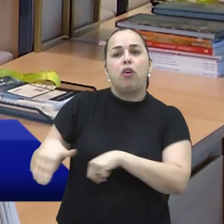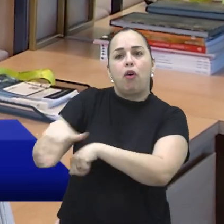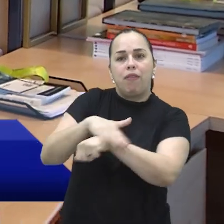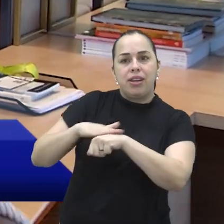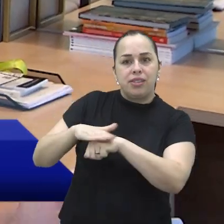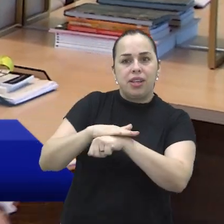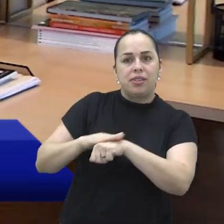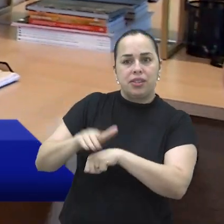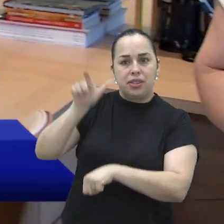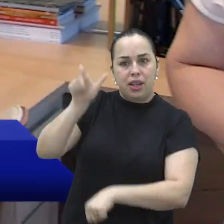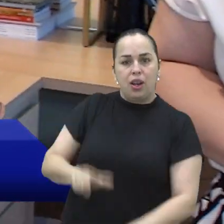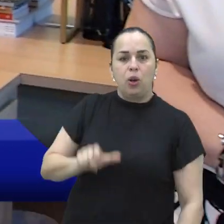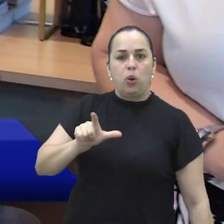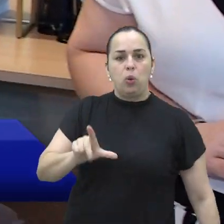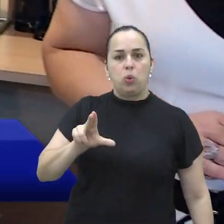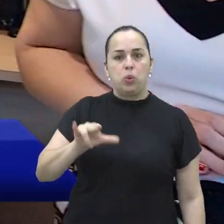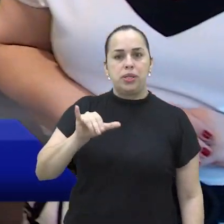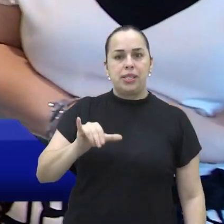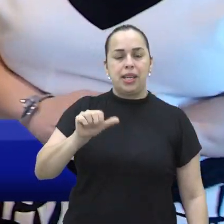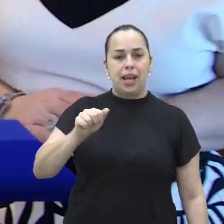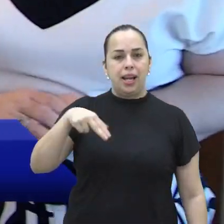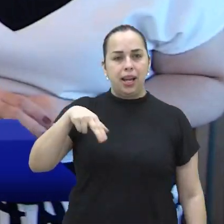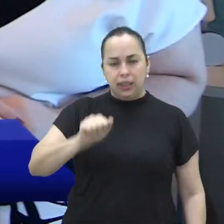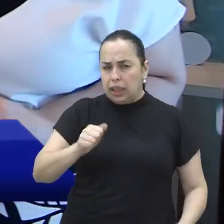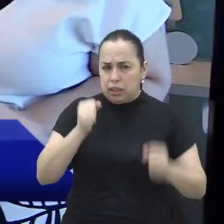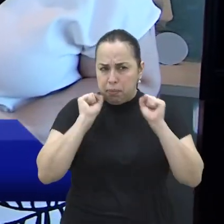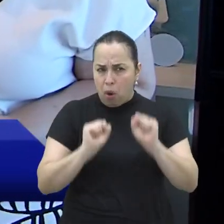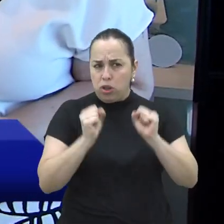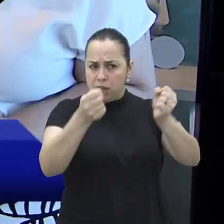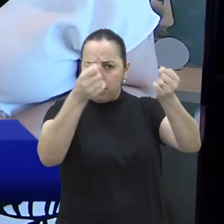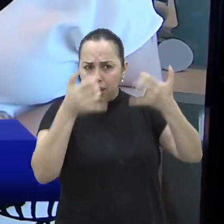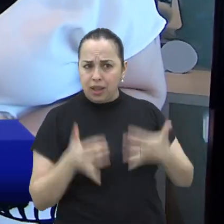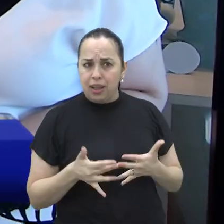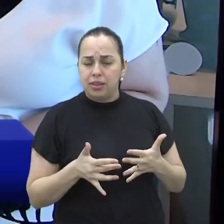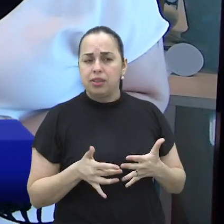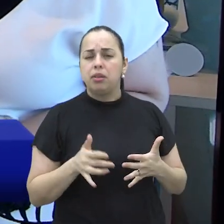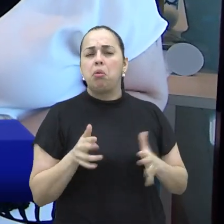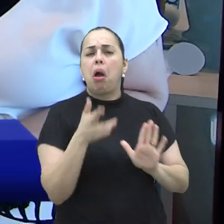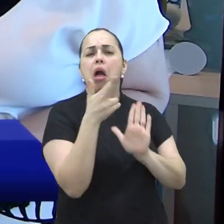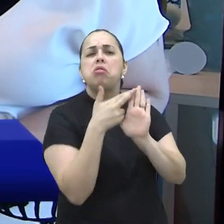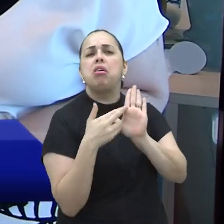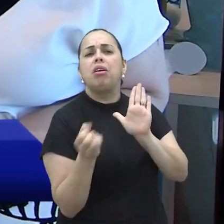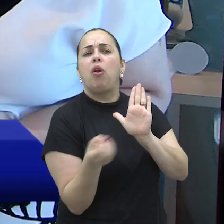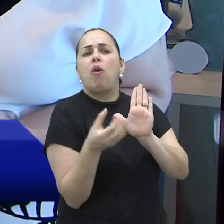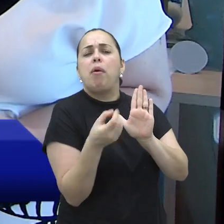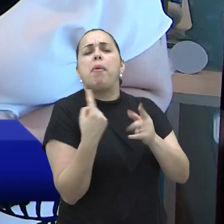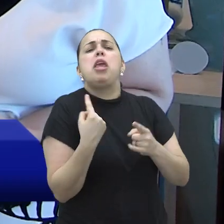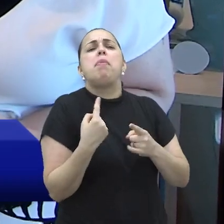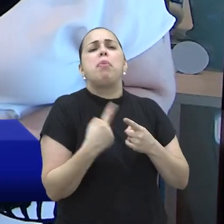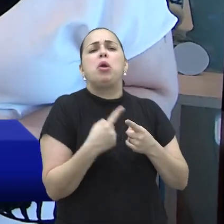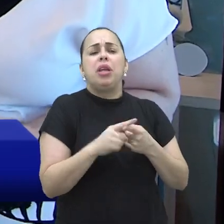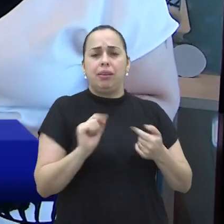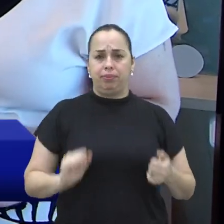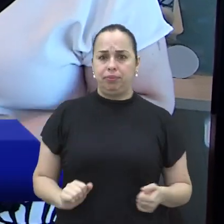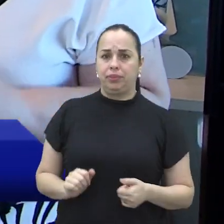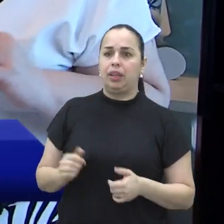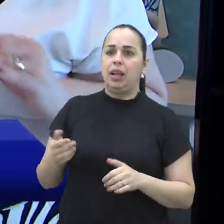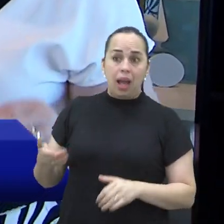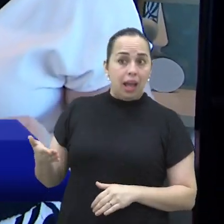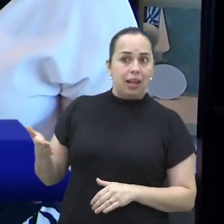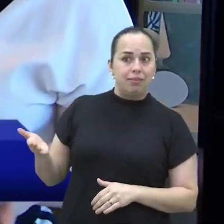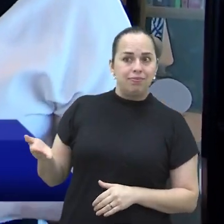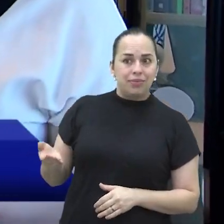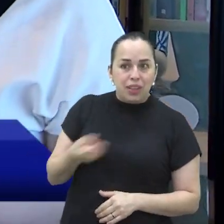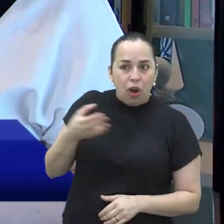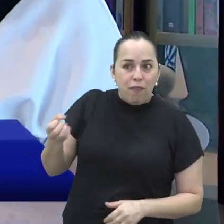Luciana Iquedo, que é especialista em finanças. Luciana, explica para a gente. O que são essas mudanças e por quê? Sim, as